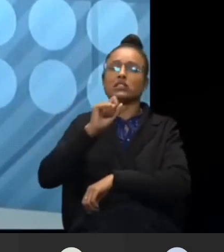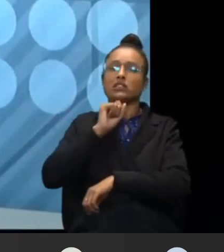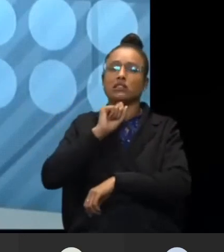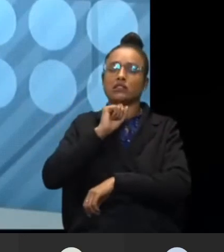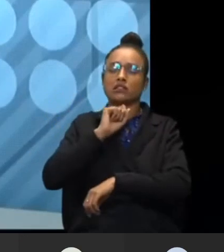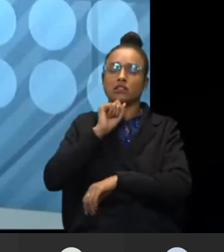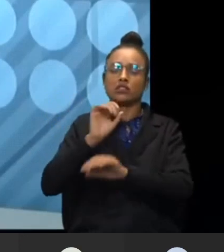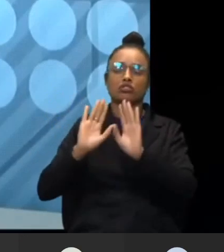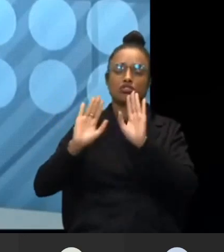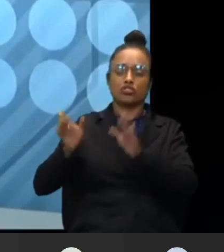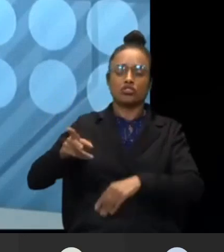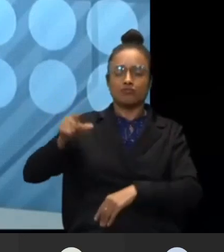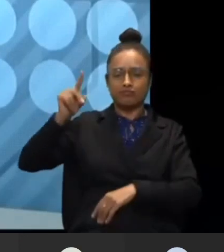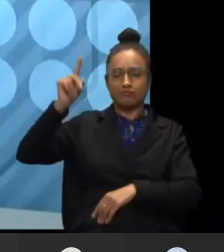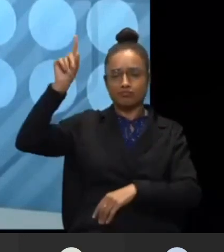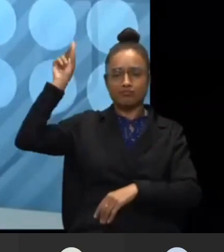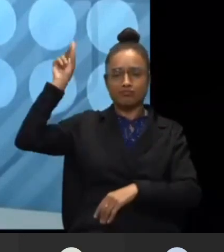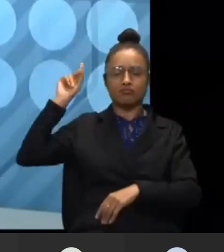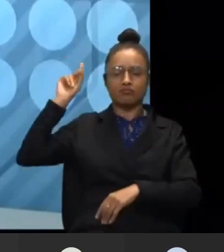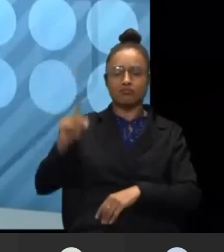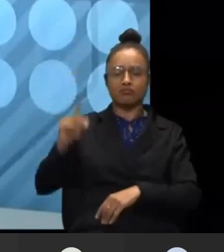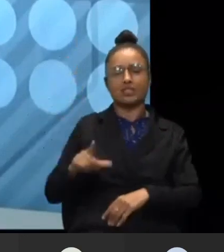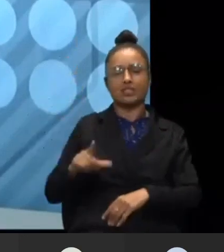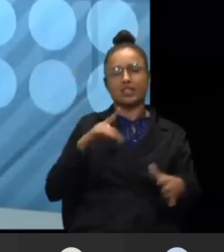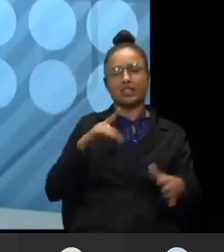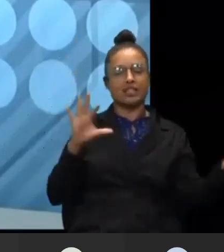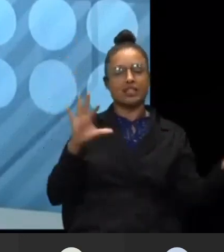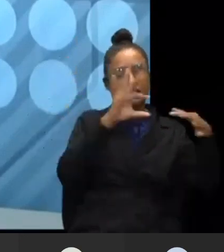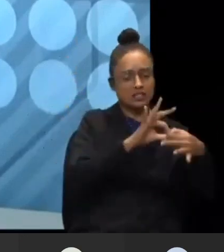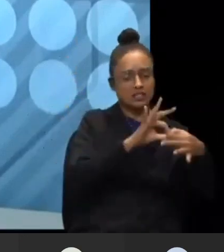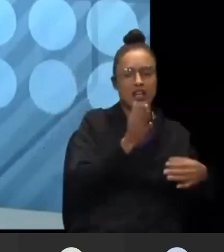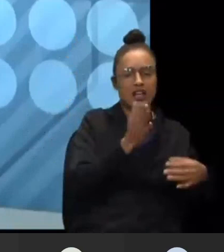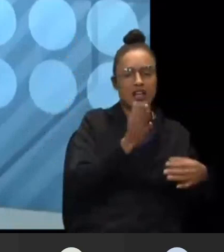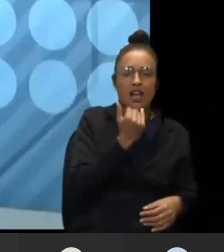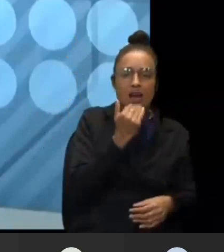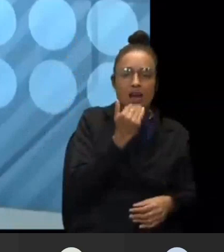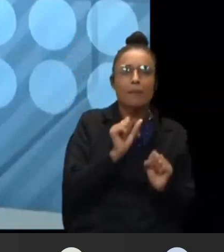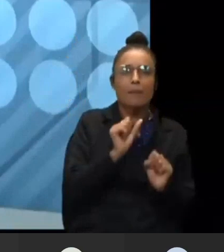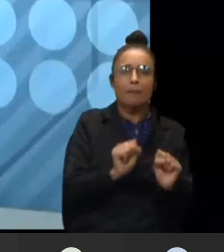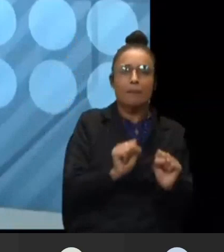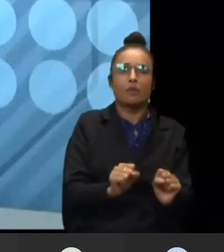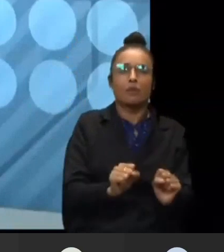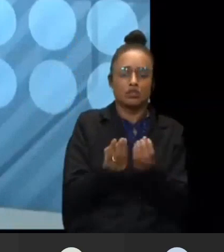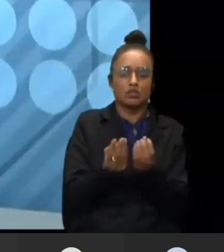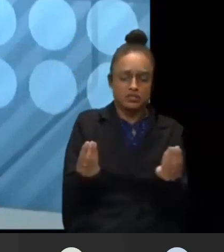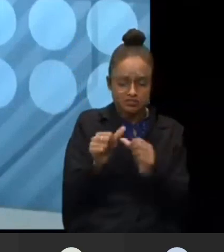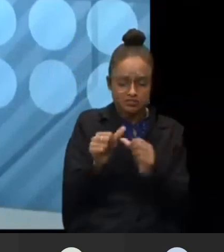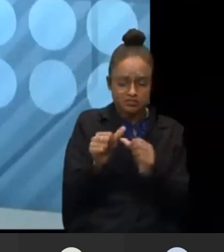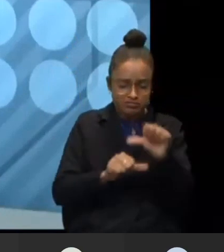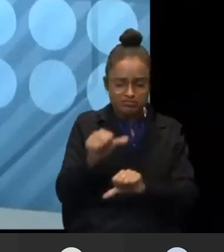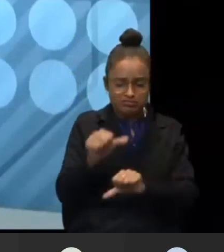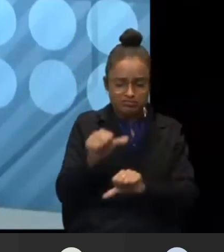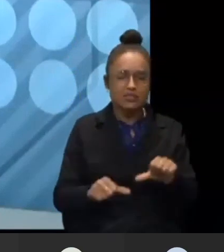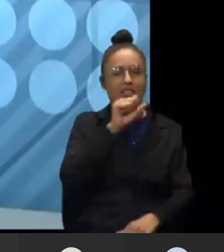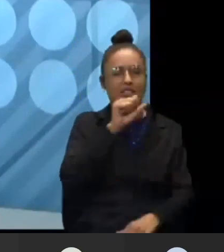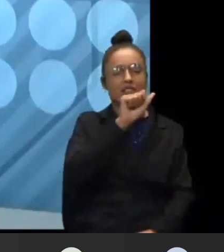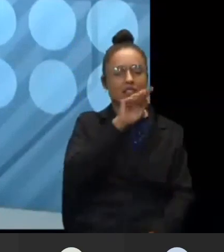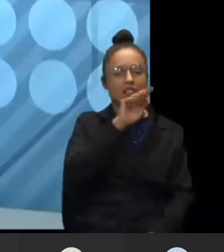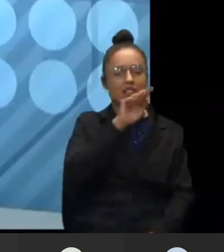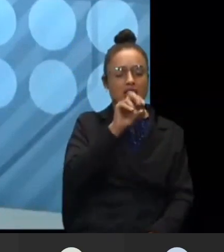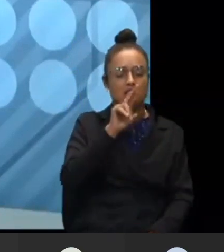ele tem várias implicações com o alimento. Ácido graxo livre ele pode alterar o sabor.